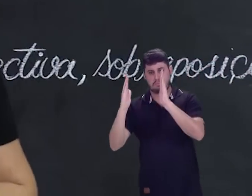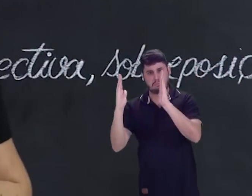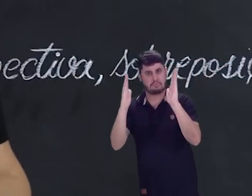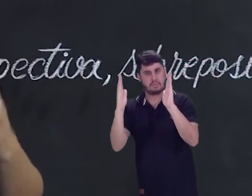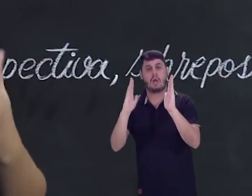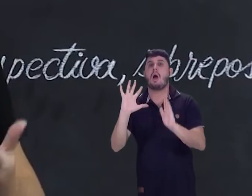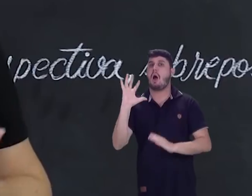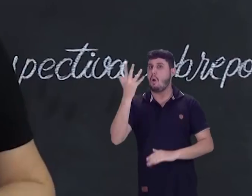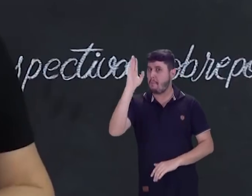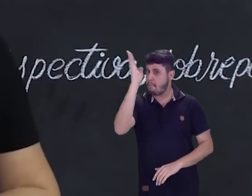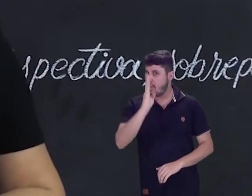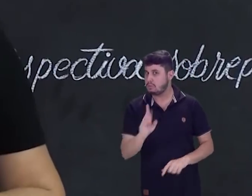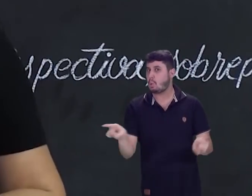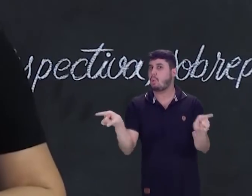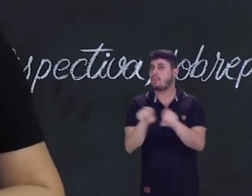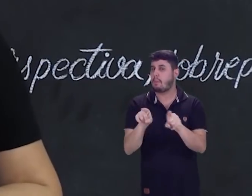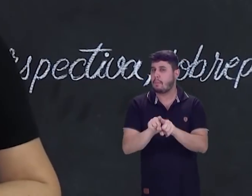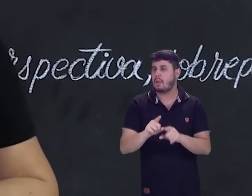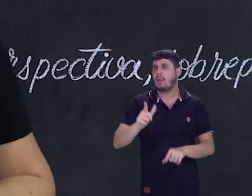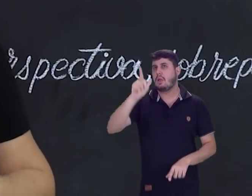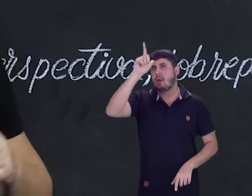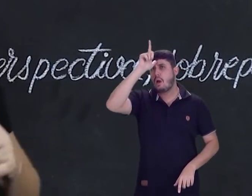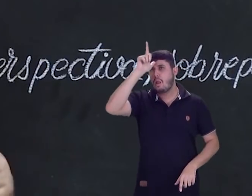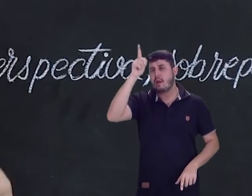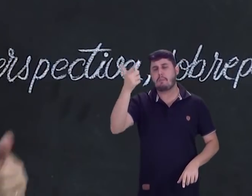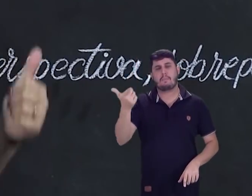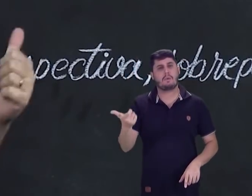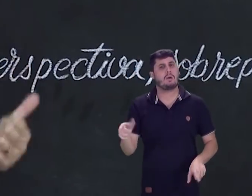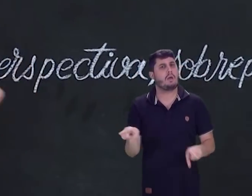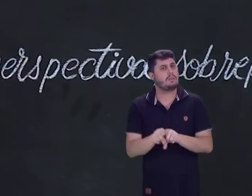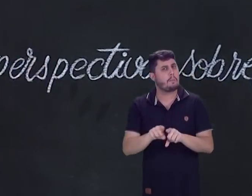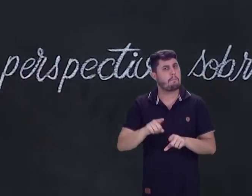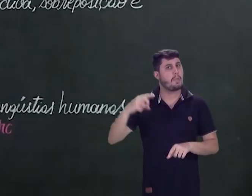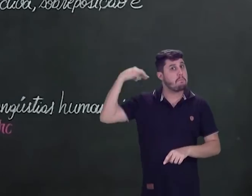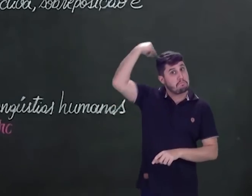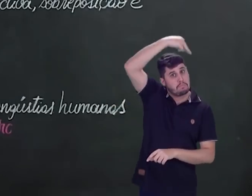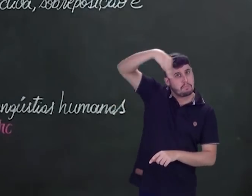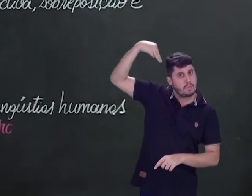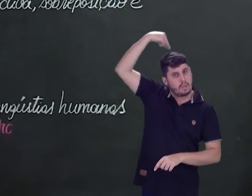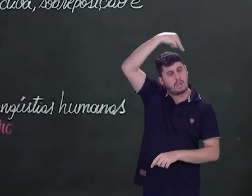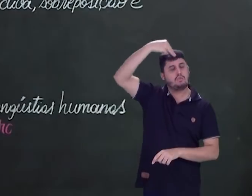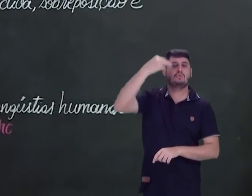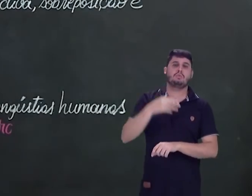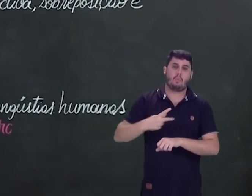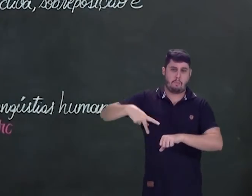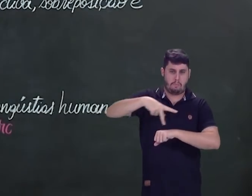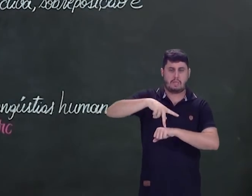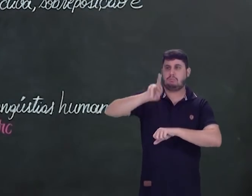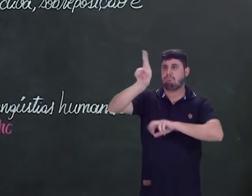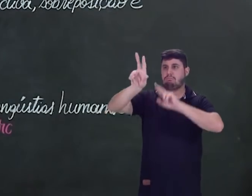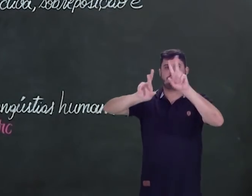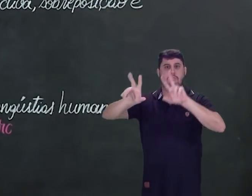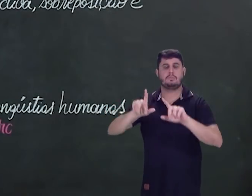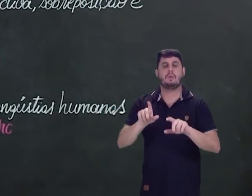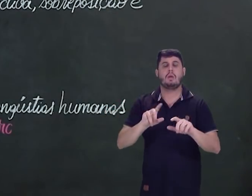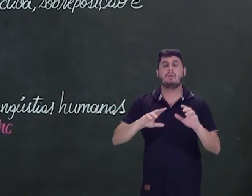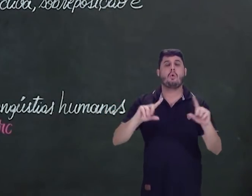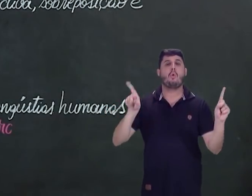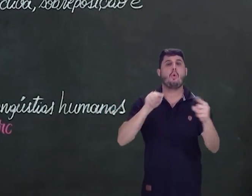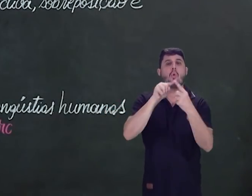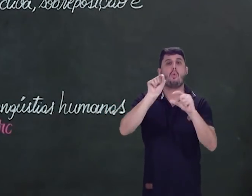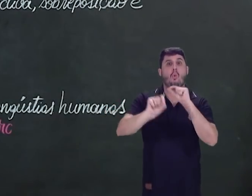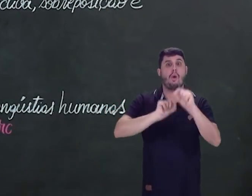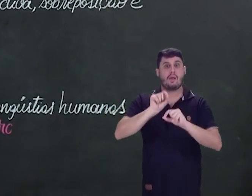também, teve muita importância na Alemanha, no México também, as características são a representação